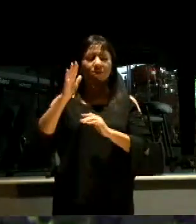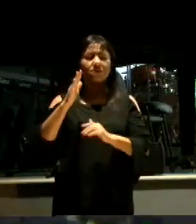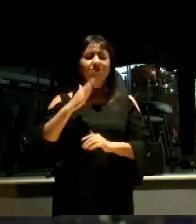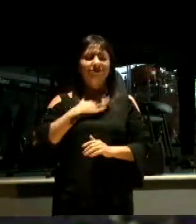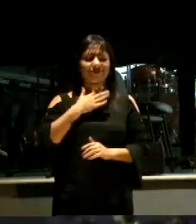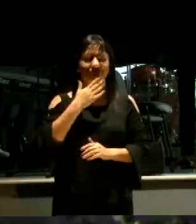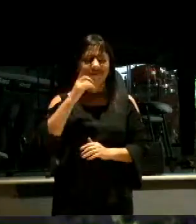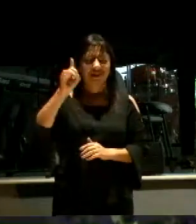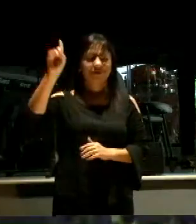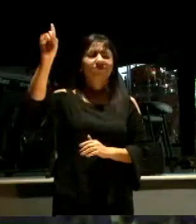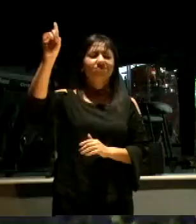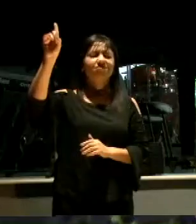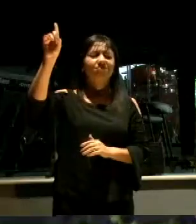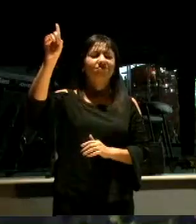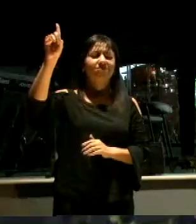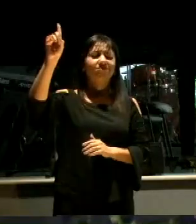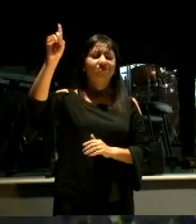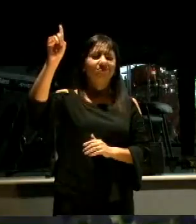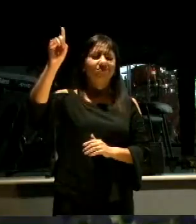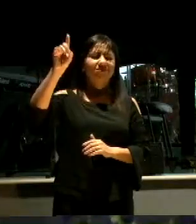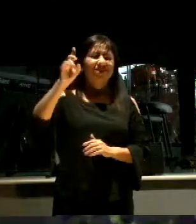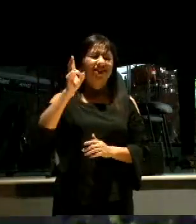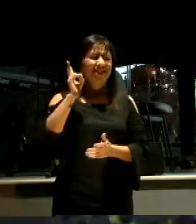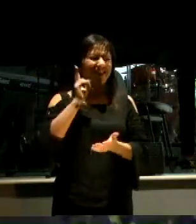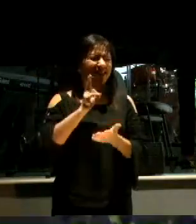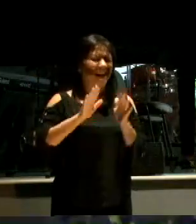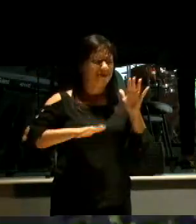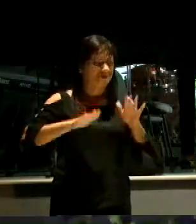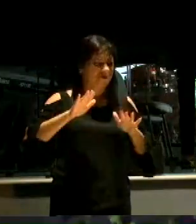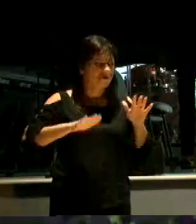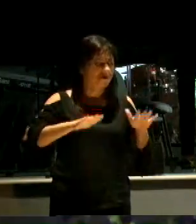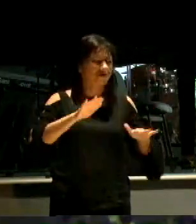muitas vezes eu já encontrei Mara,